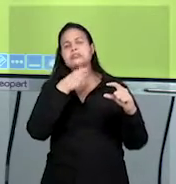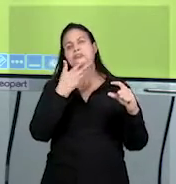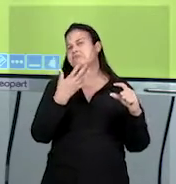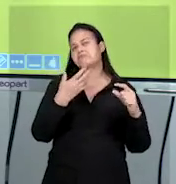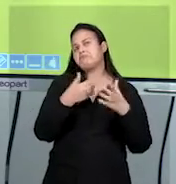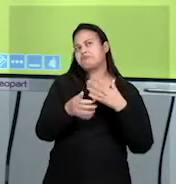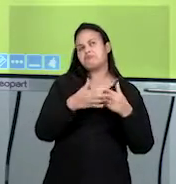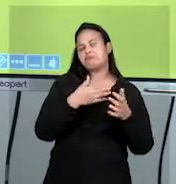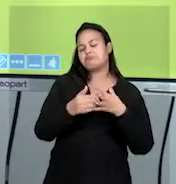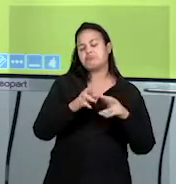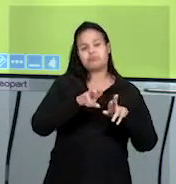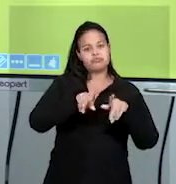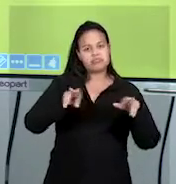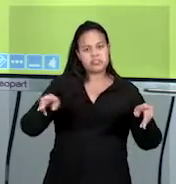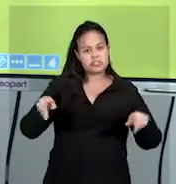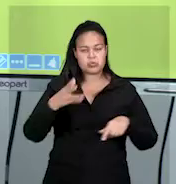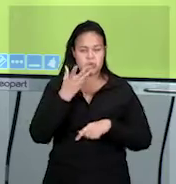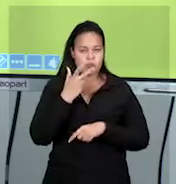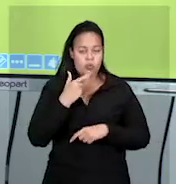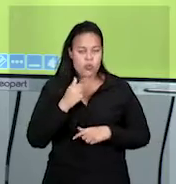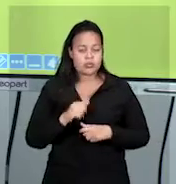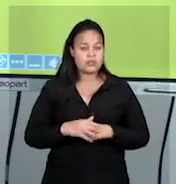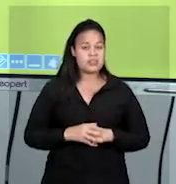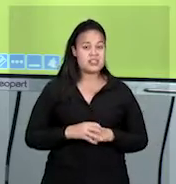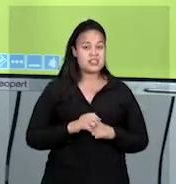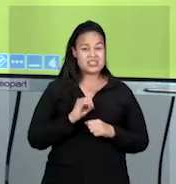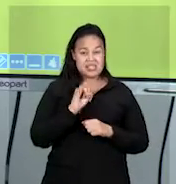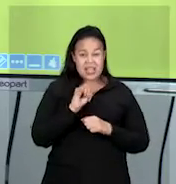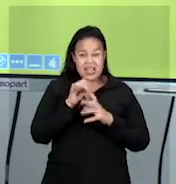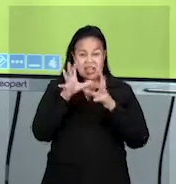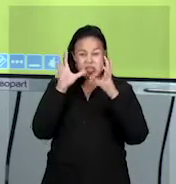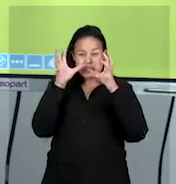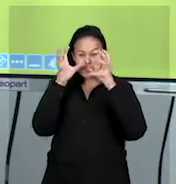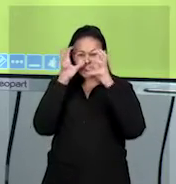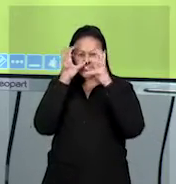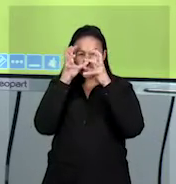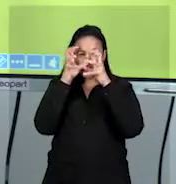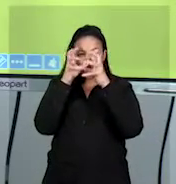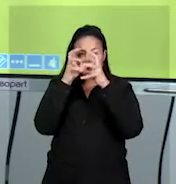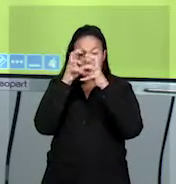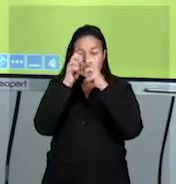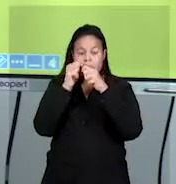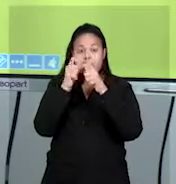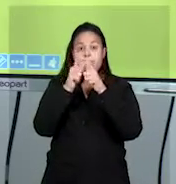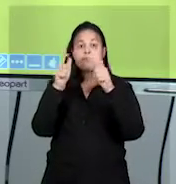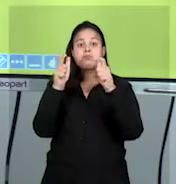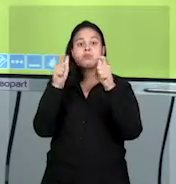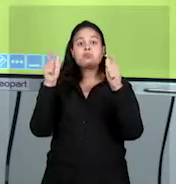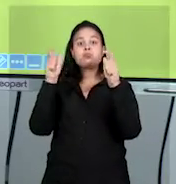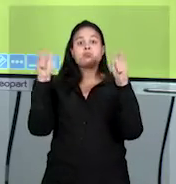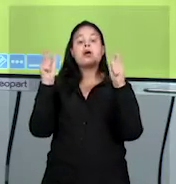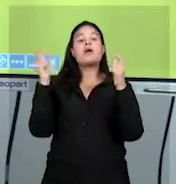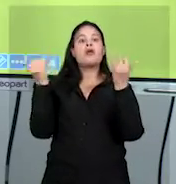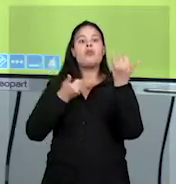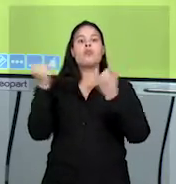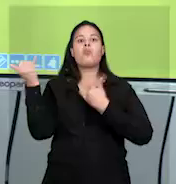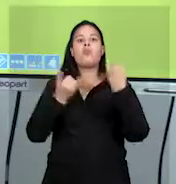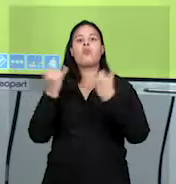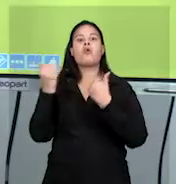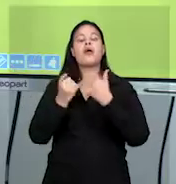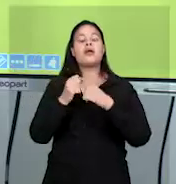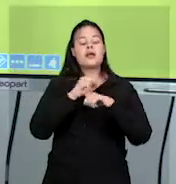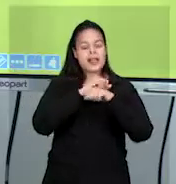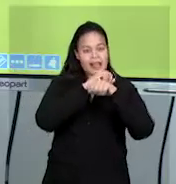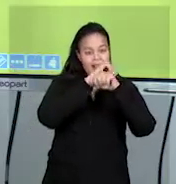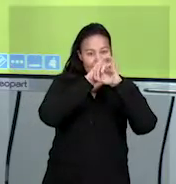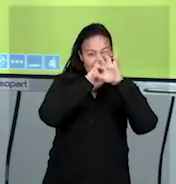enfim, cores diferentes. E quanto mais escura for essa cor, maior a quantidade daquela informação. Quanto mais clara